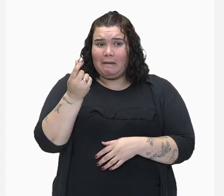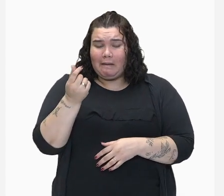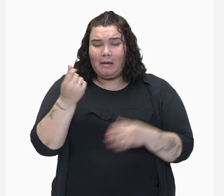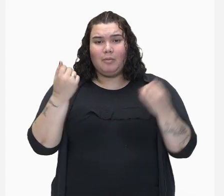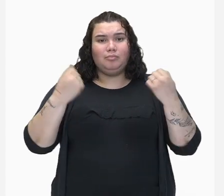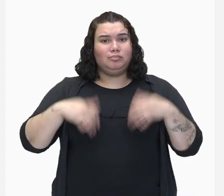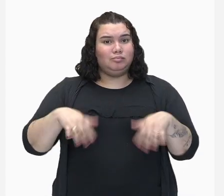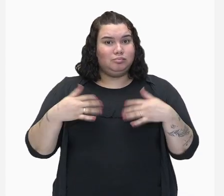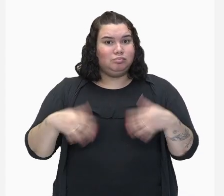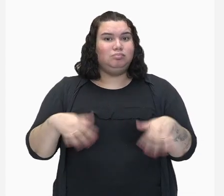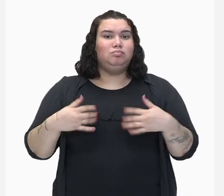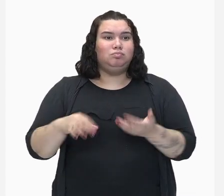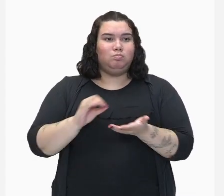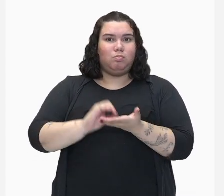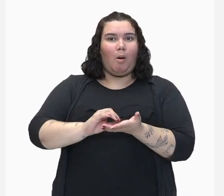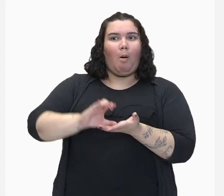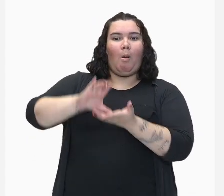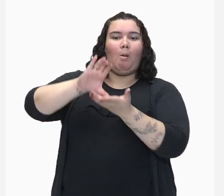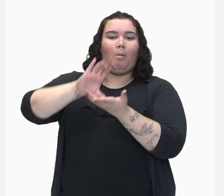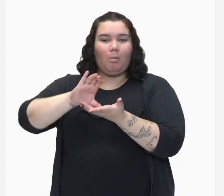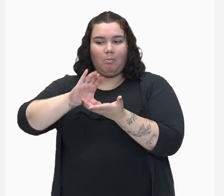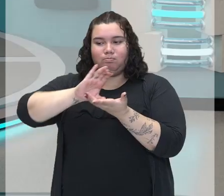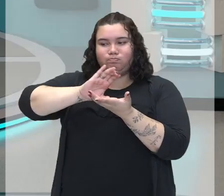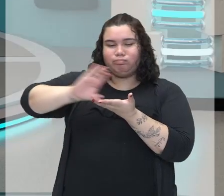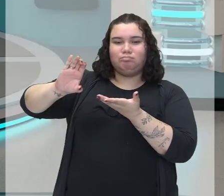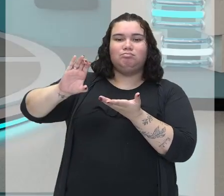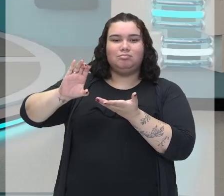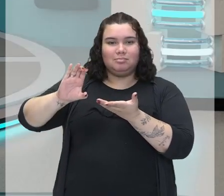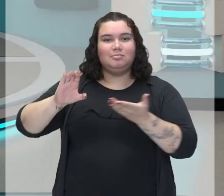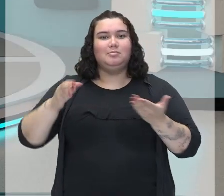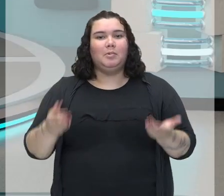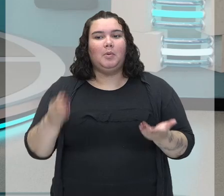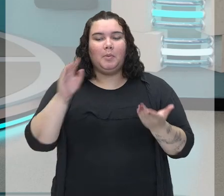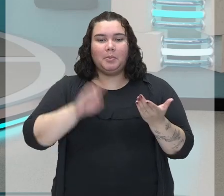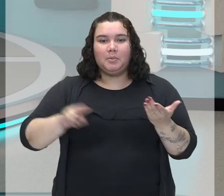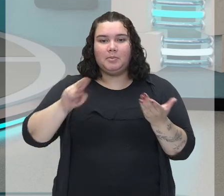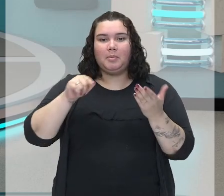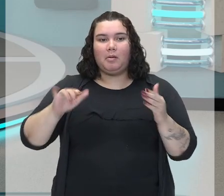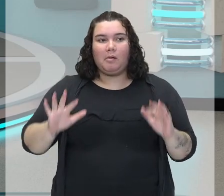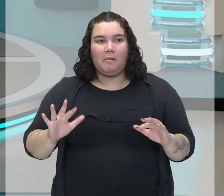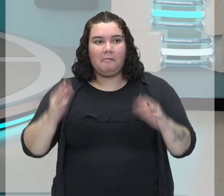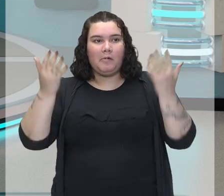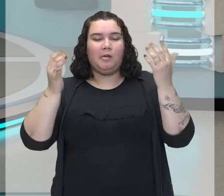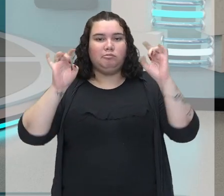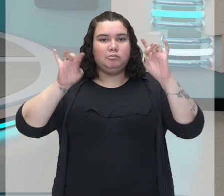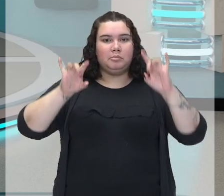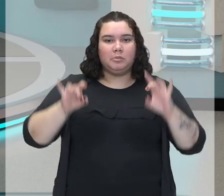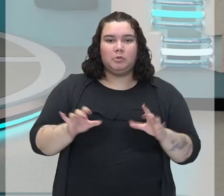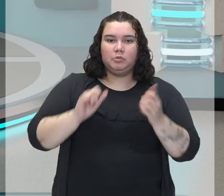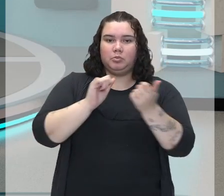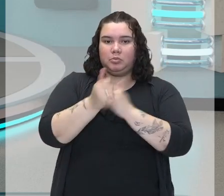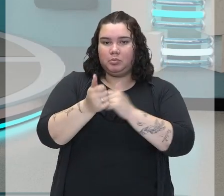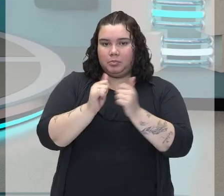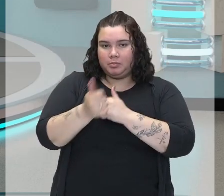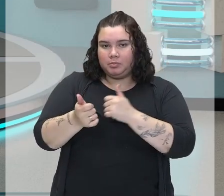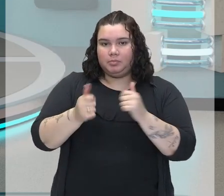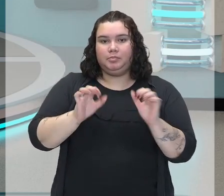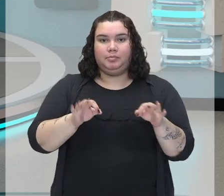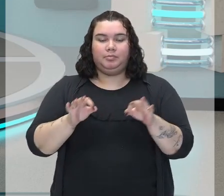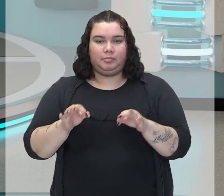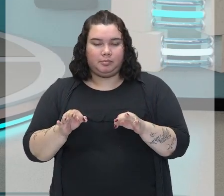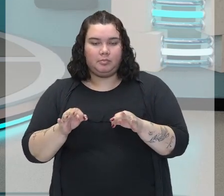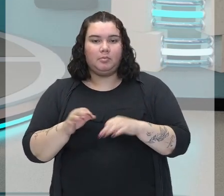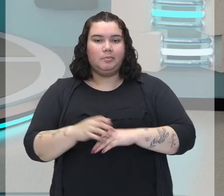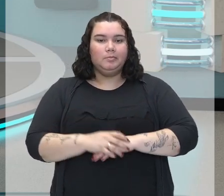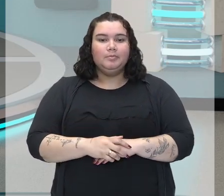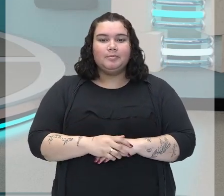muito dinheiro que é movimentado com eventos, grandes eventos esportivos, tipo esses, da Copa do Mundo e